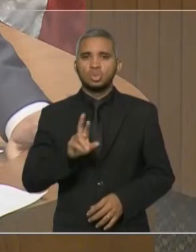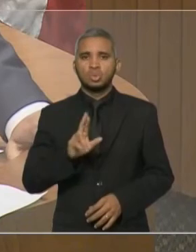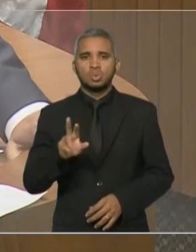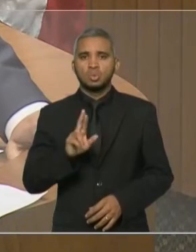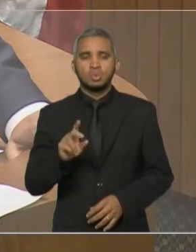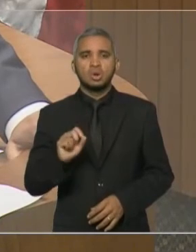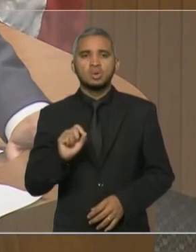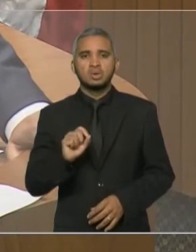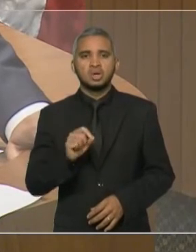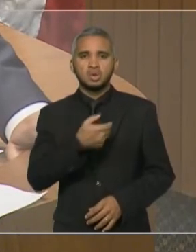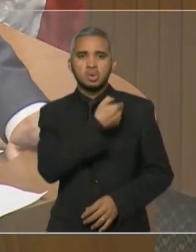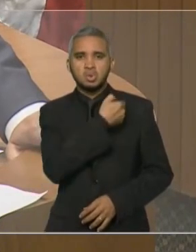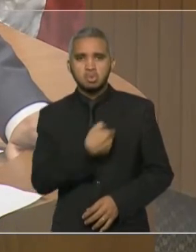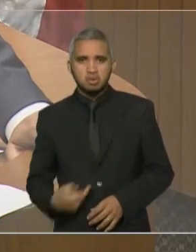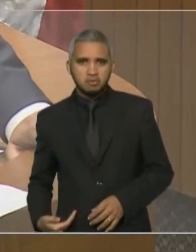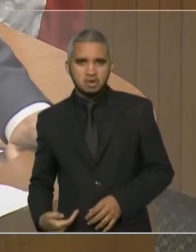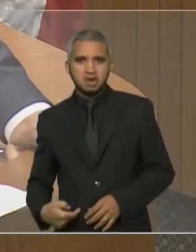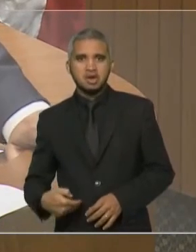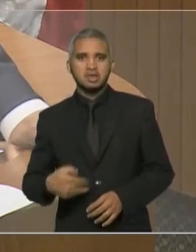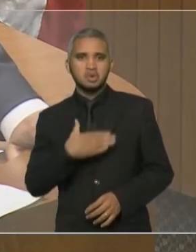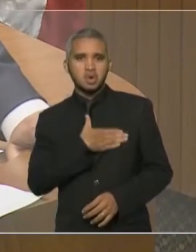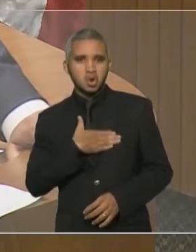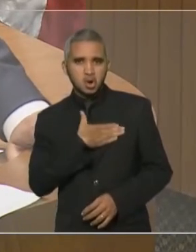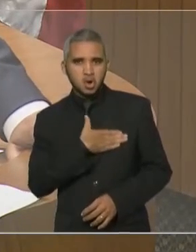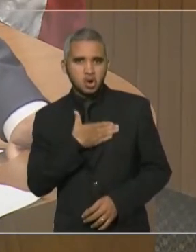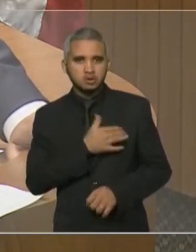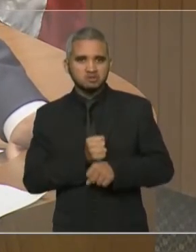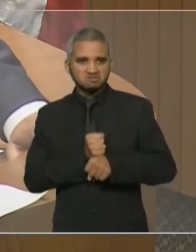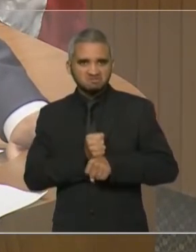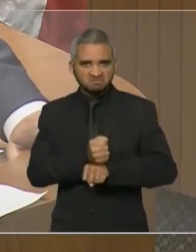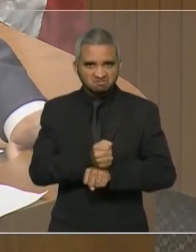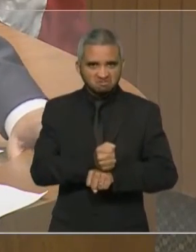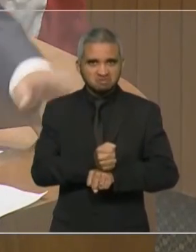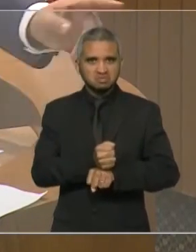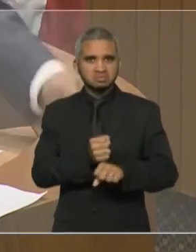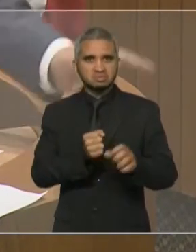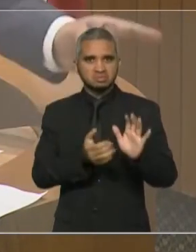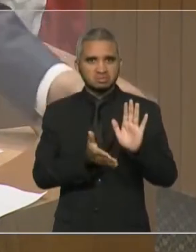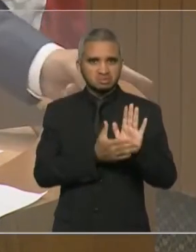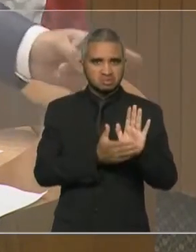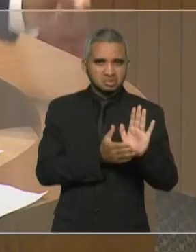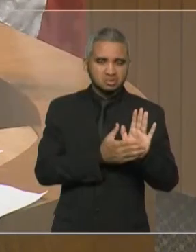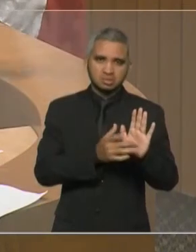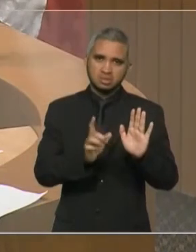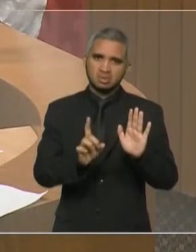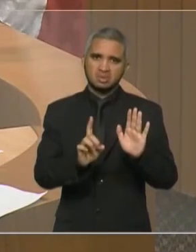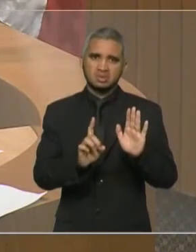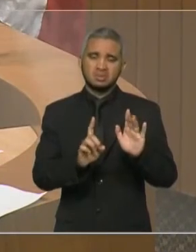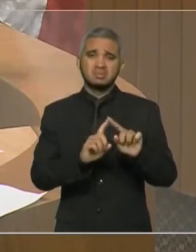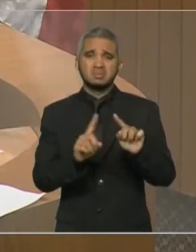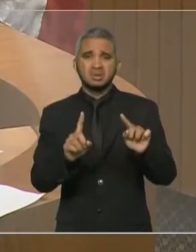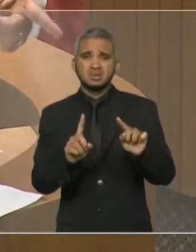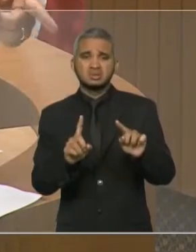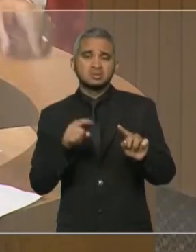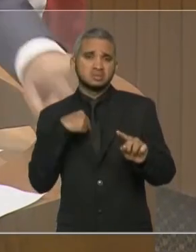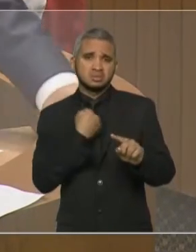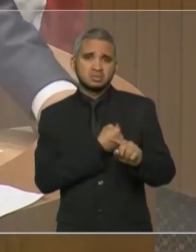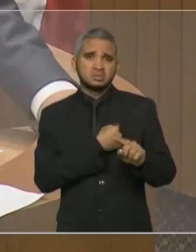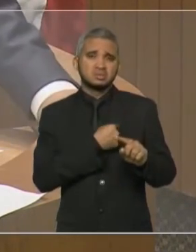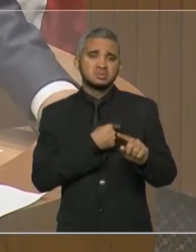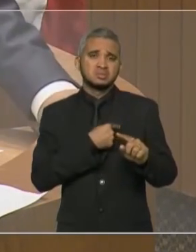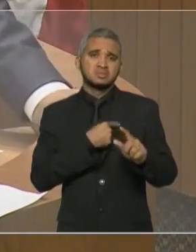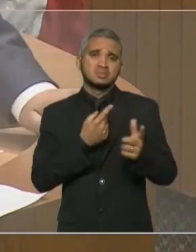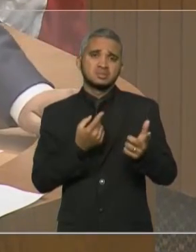gostaria de estar enviando para esta casa se tivéssemos o cenário ideal. Mas temos um cenário onde os repasses da